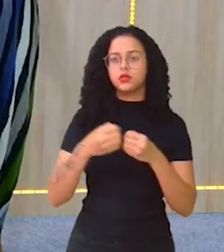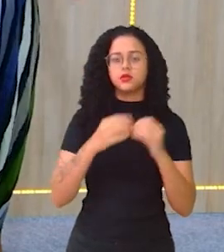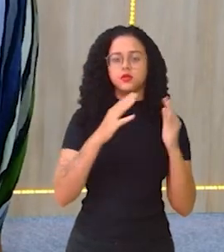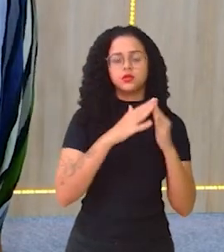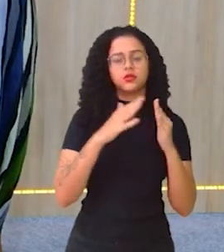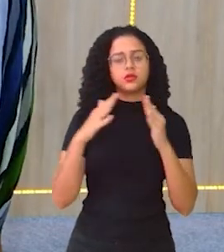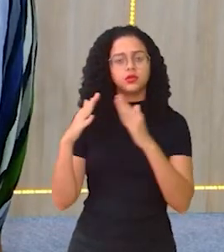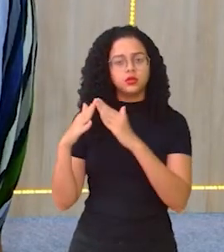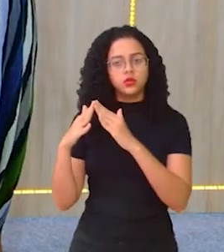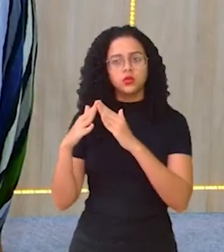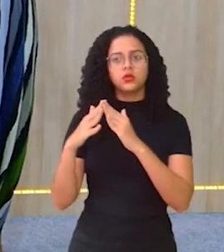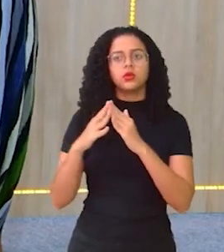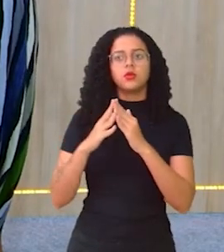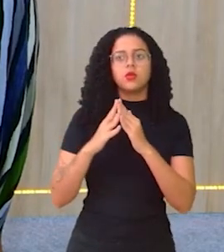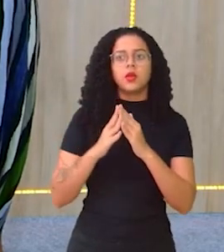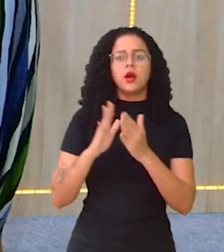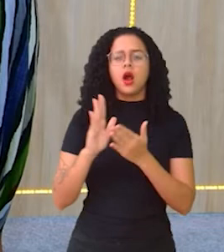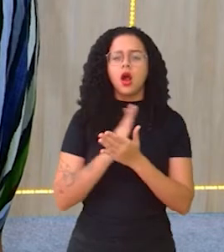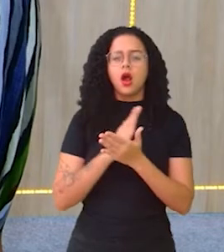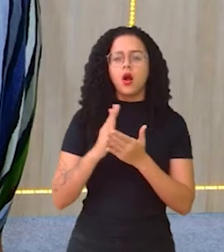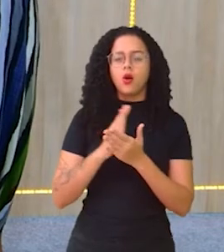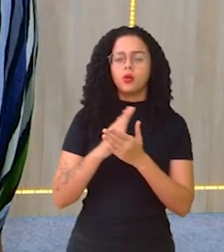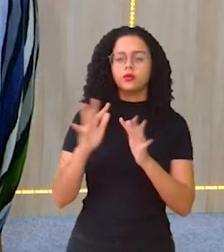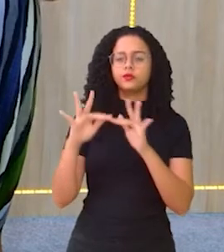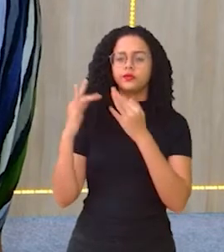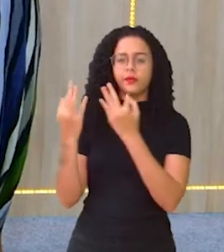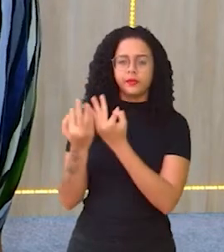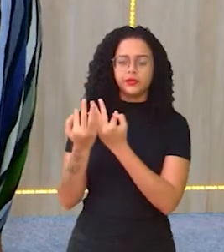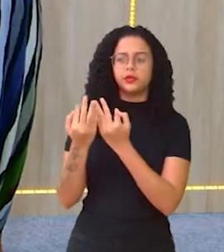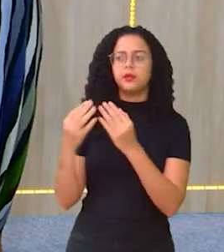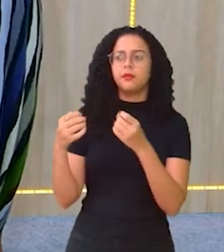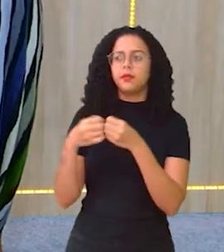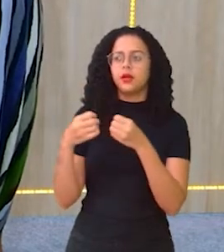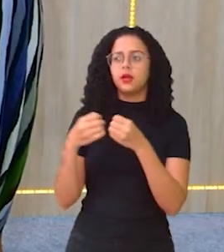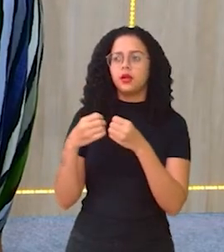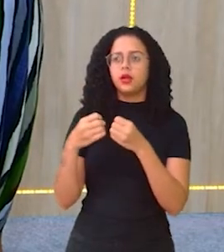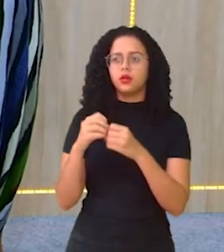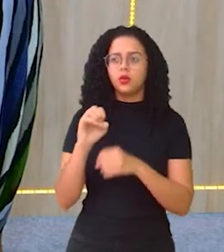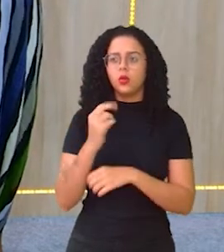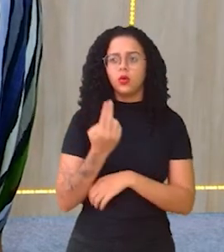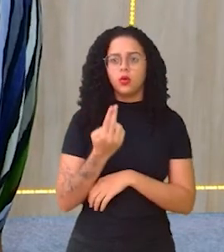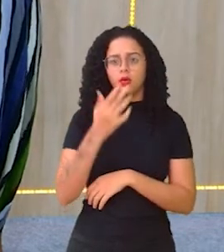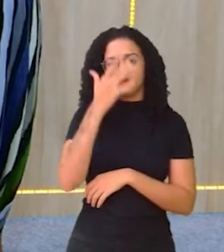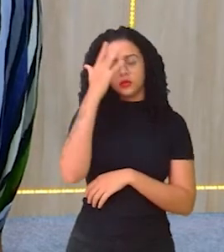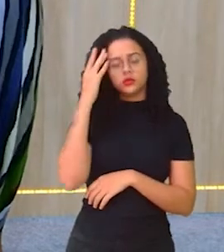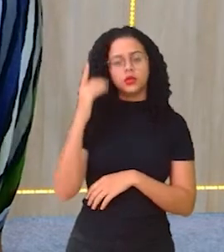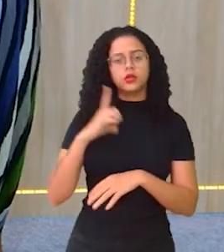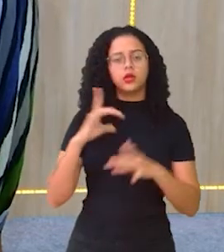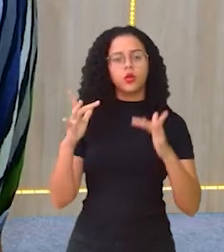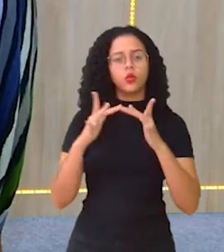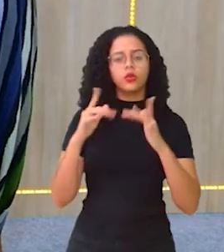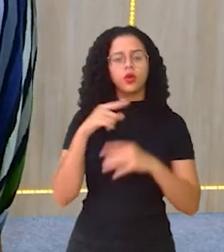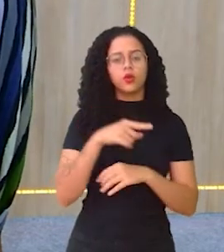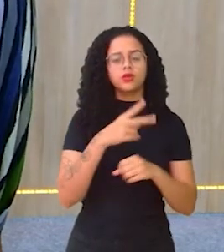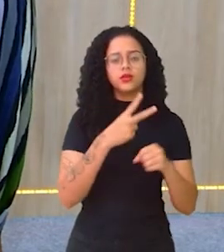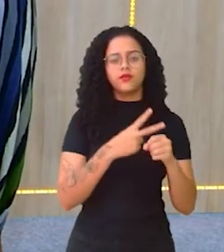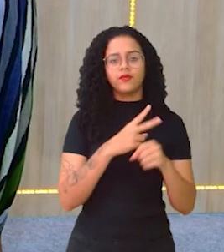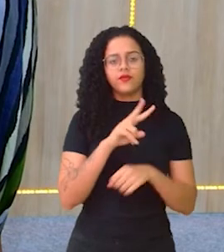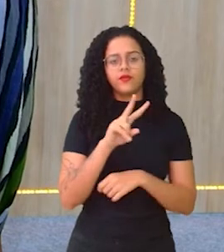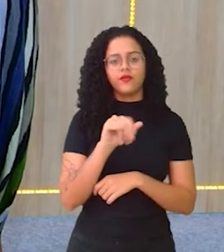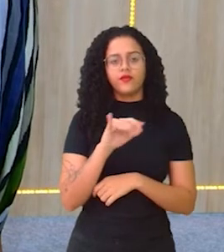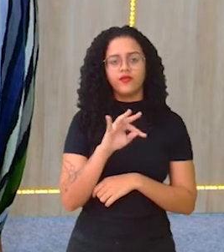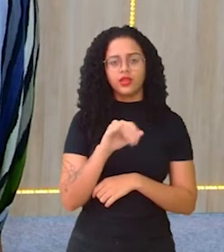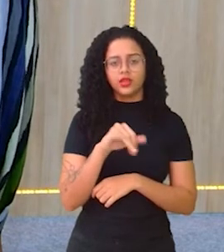vizinhos, algum parentesco mais próximo, alguém que tenha contato com essa vítima.